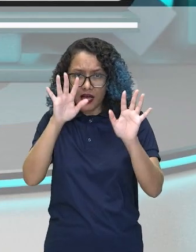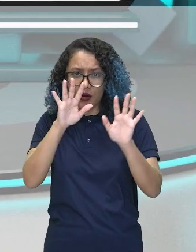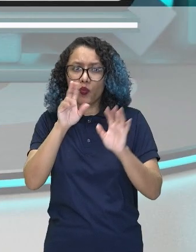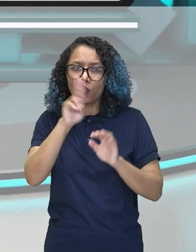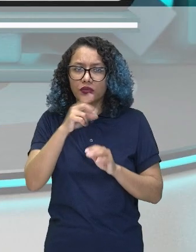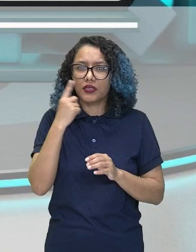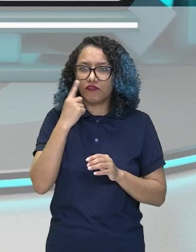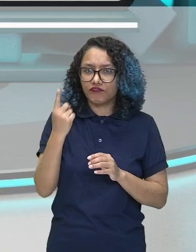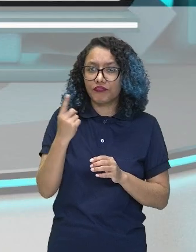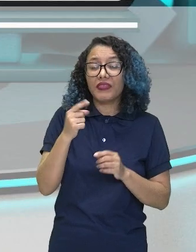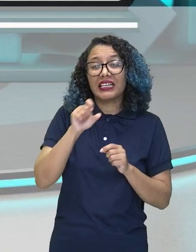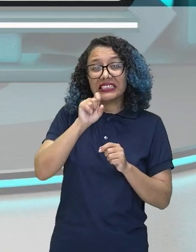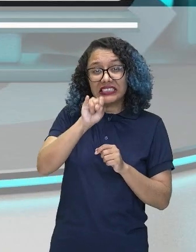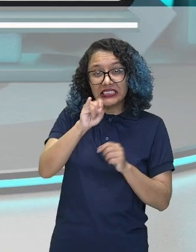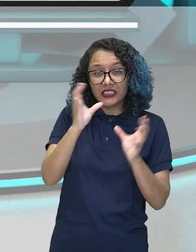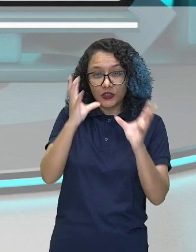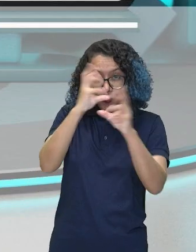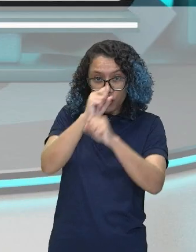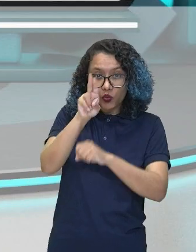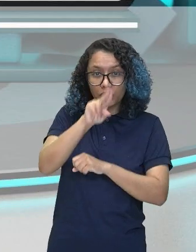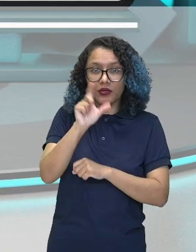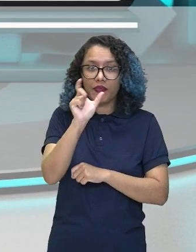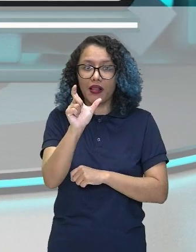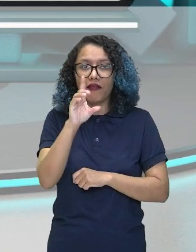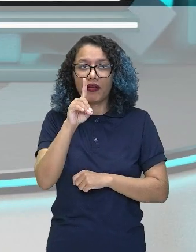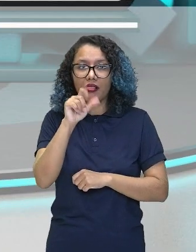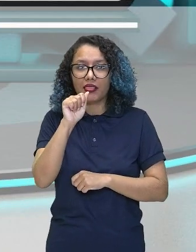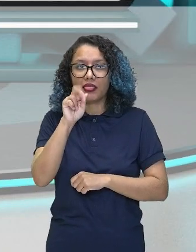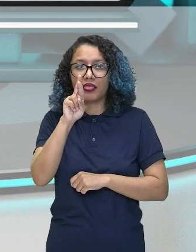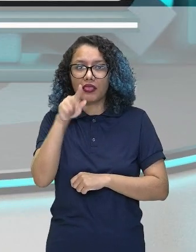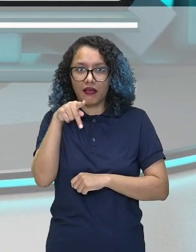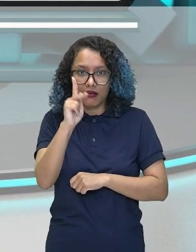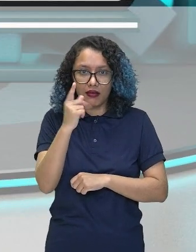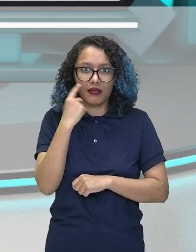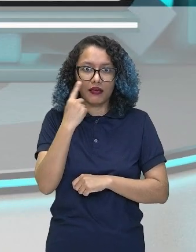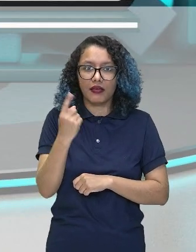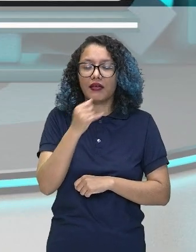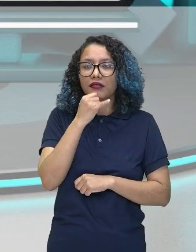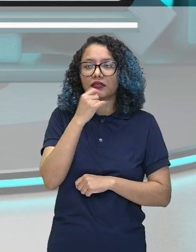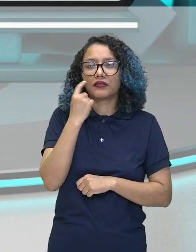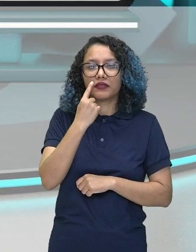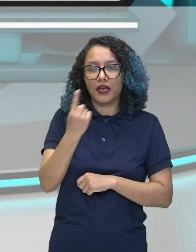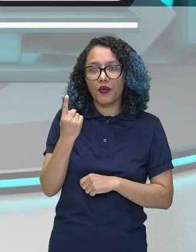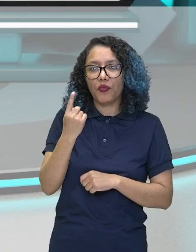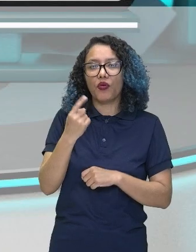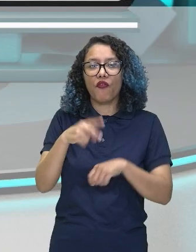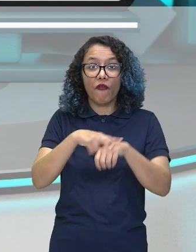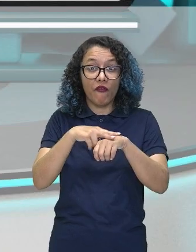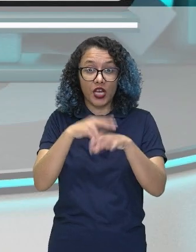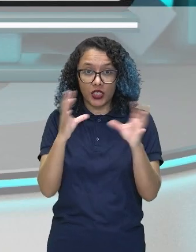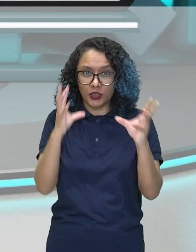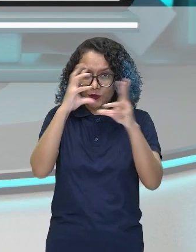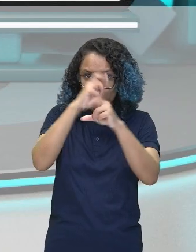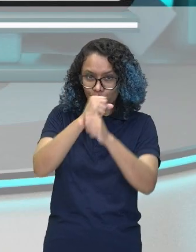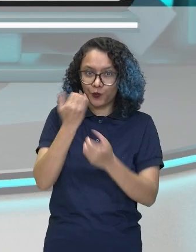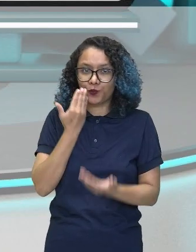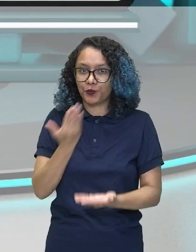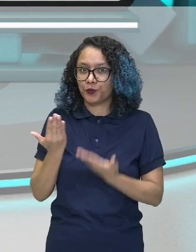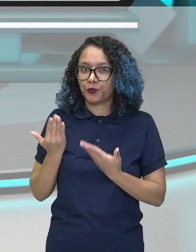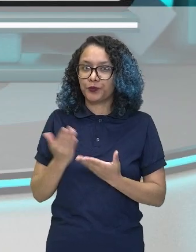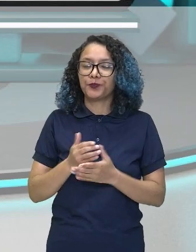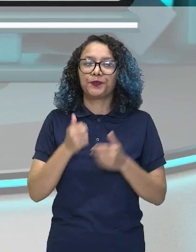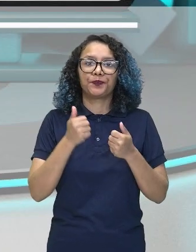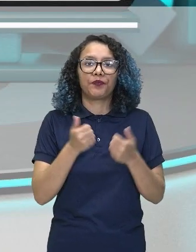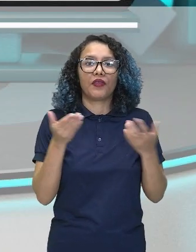então é o dark que eu vou estar utilizando aqui, tá? Então, aqui no exemplo, nós temos dark green, verde escuro. Agora eu